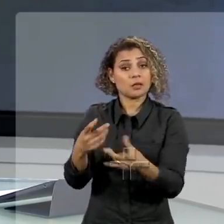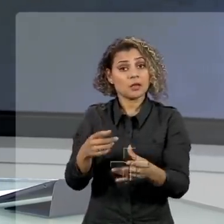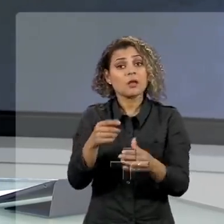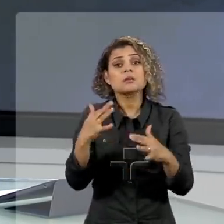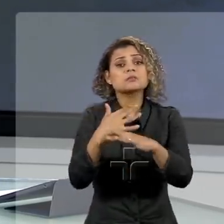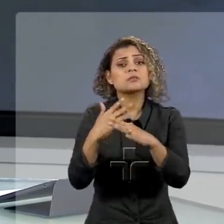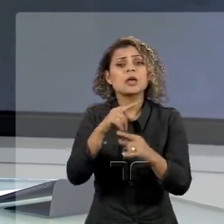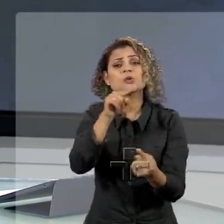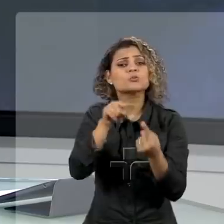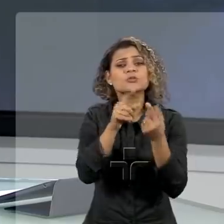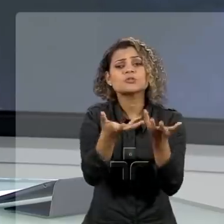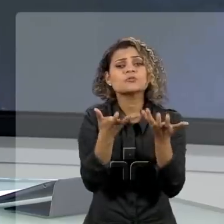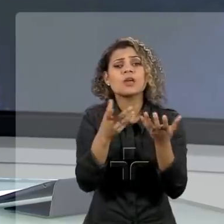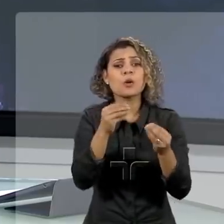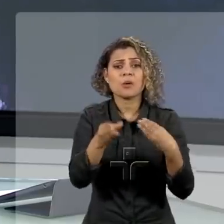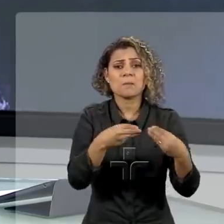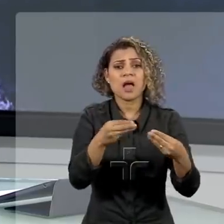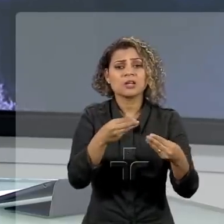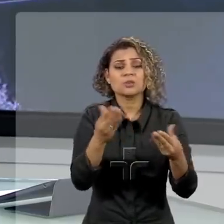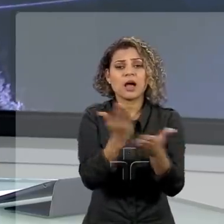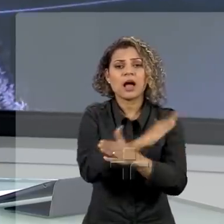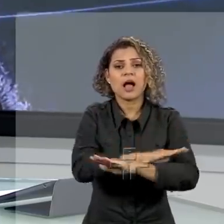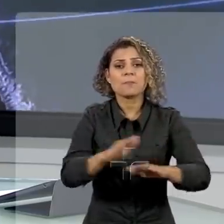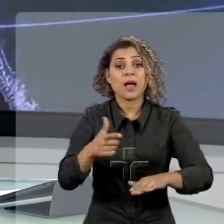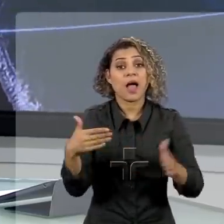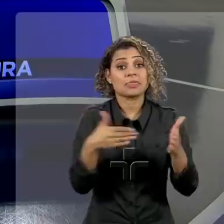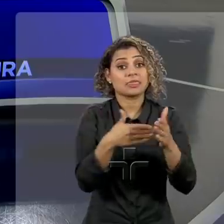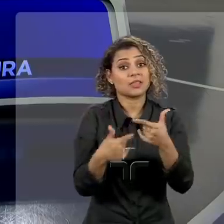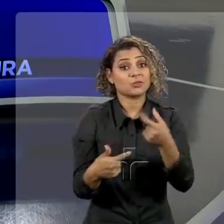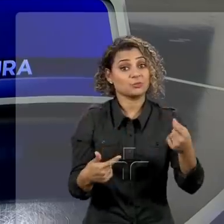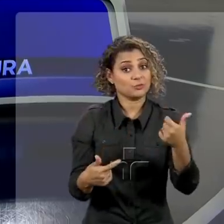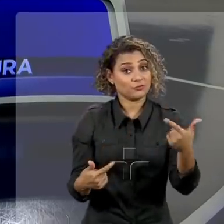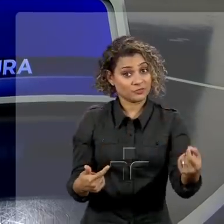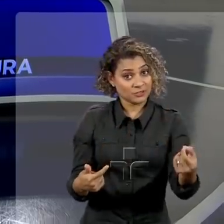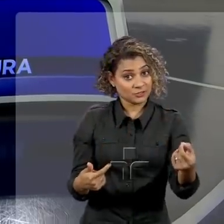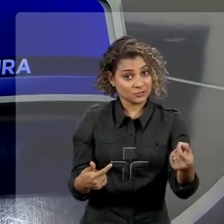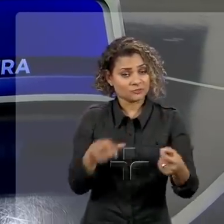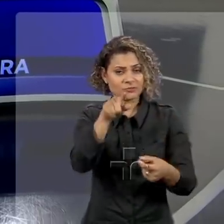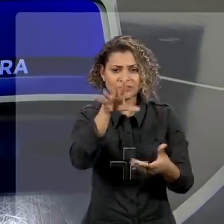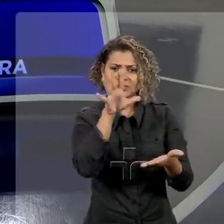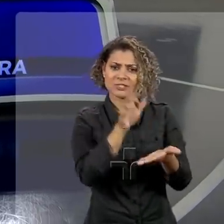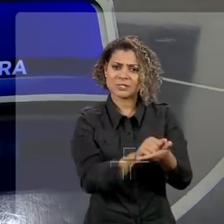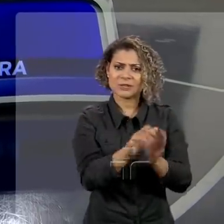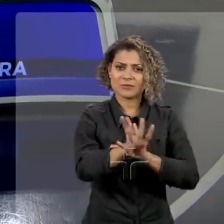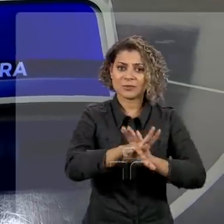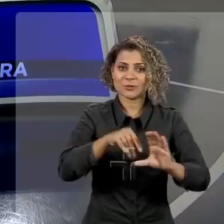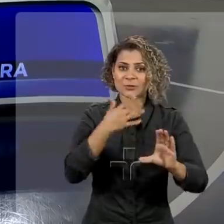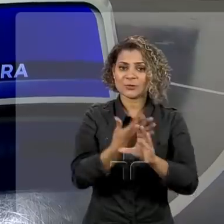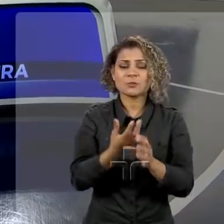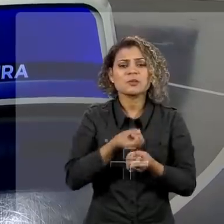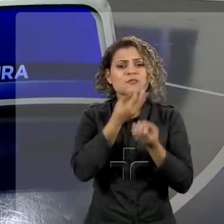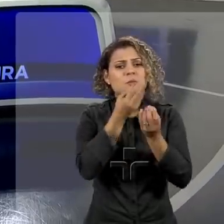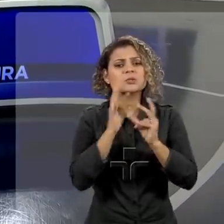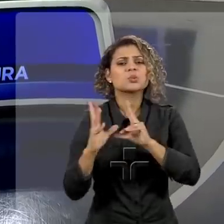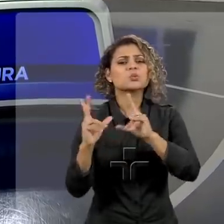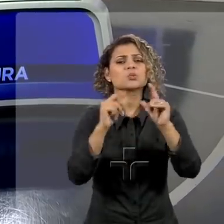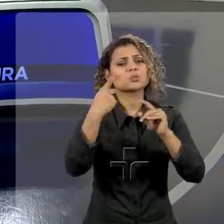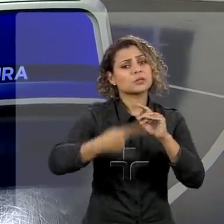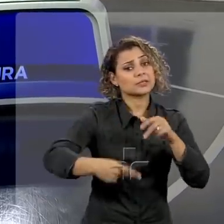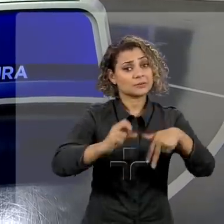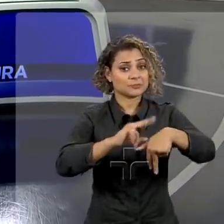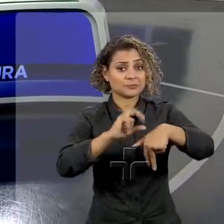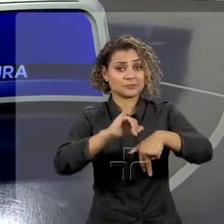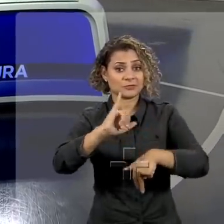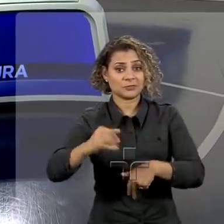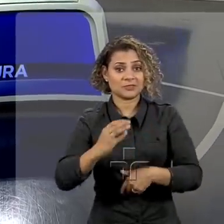um local sem plástico até 2020. Inscreva-se no nosso canal no YouTube para ser notificado sobre tudo que acontece